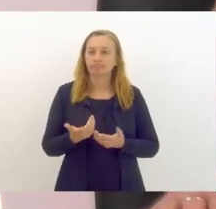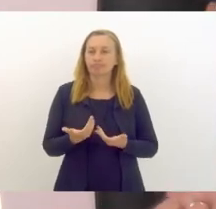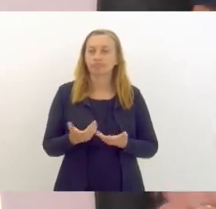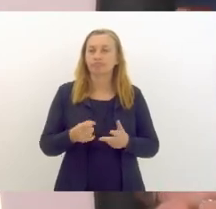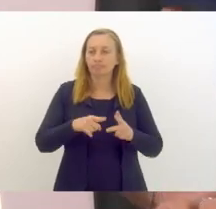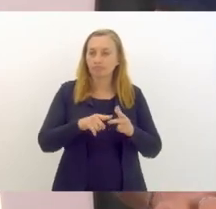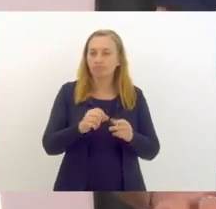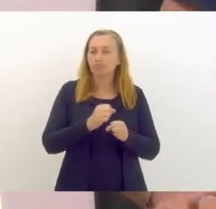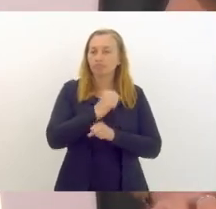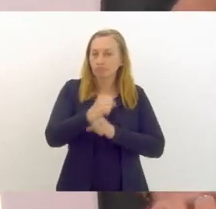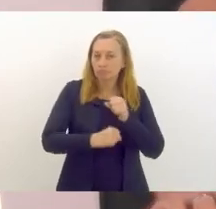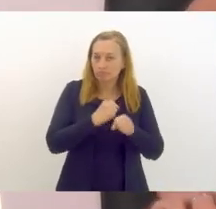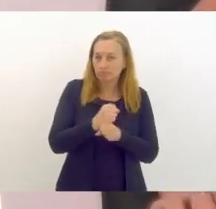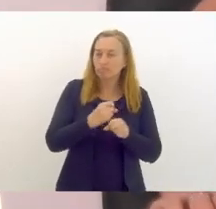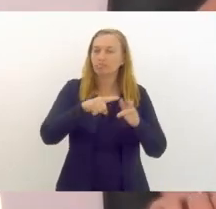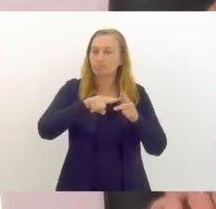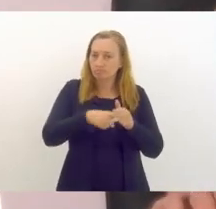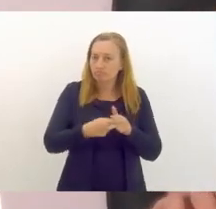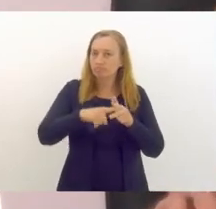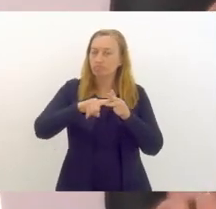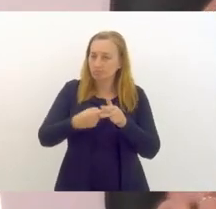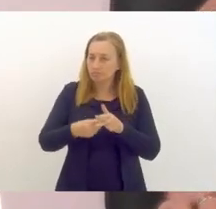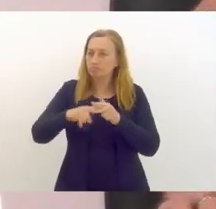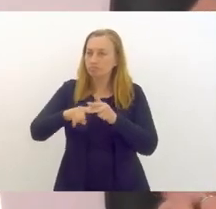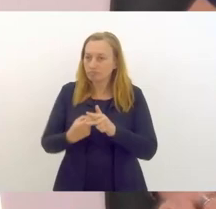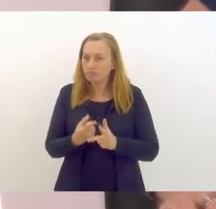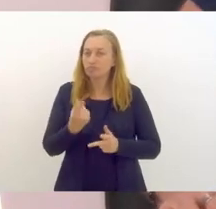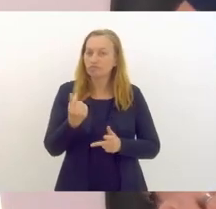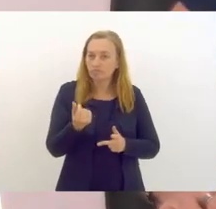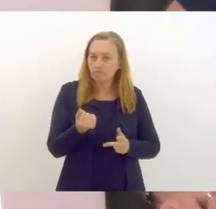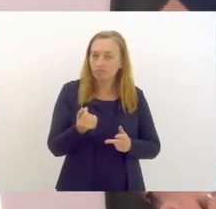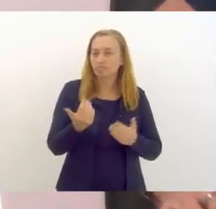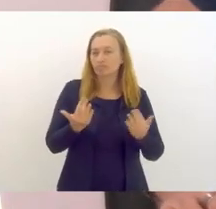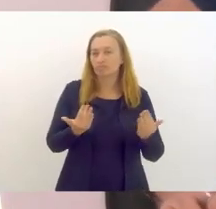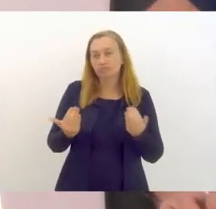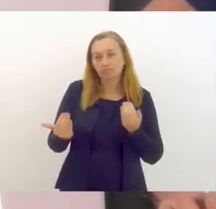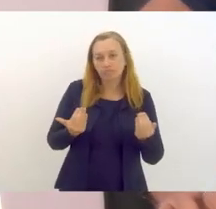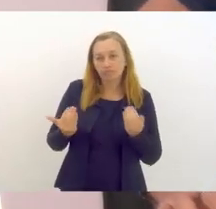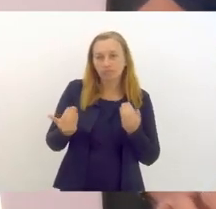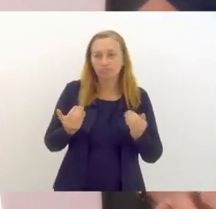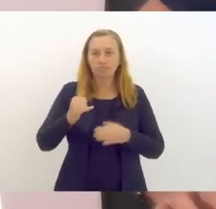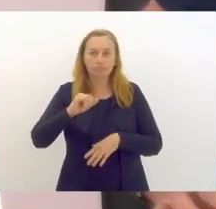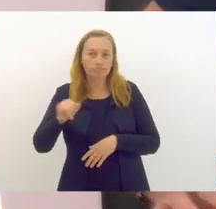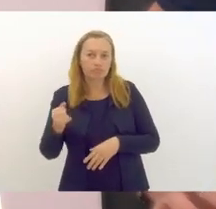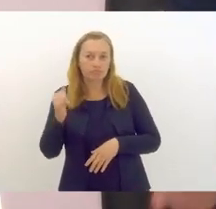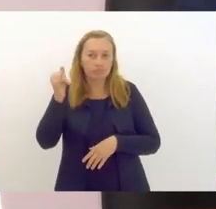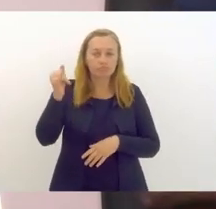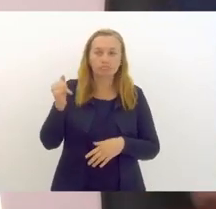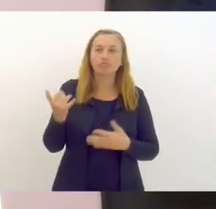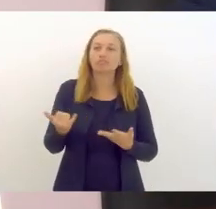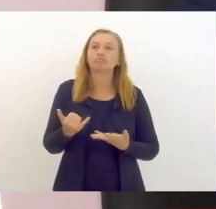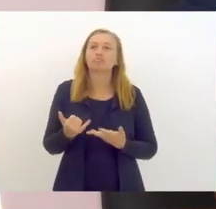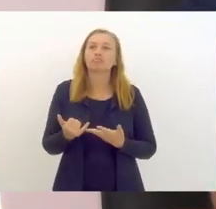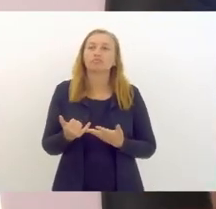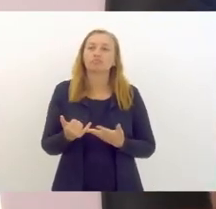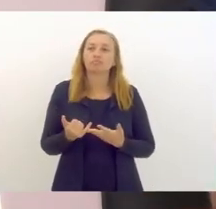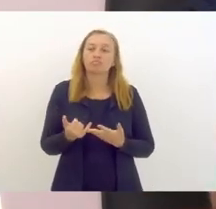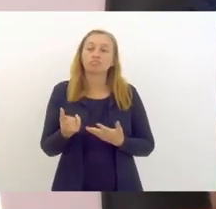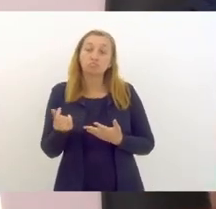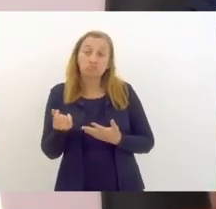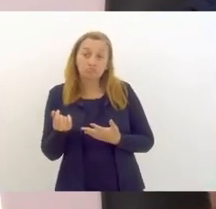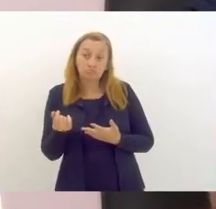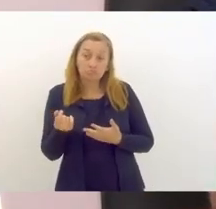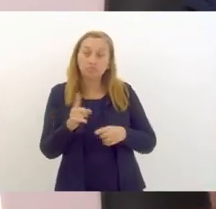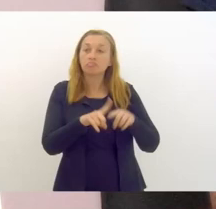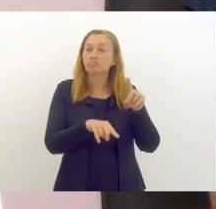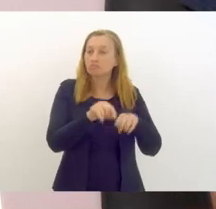mas anualmente, ou mais do que anualmente, né, de acordo com a inflação e com a alta dos preços, né,